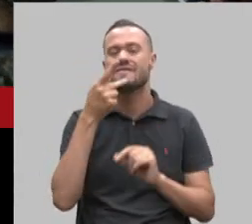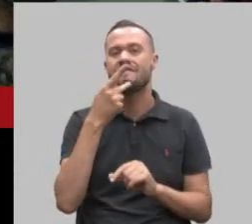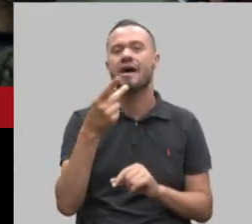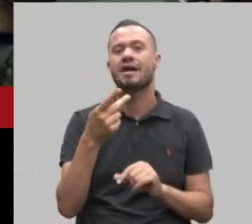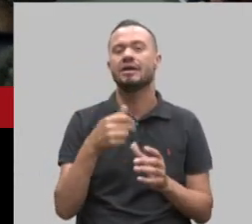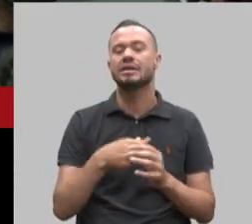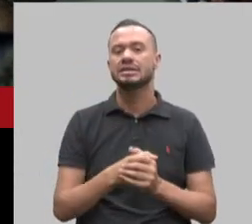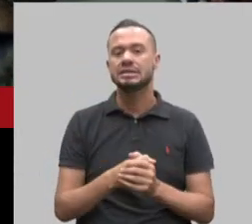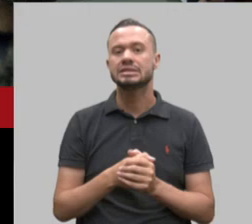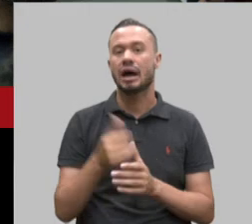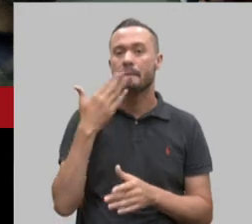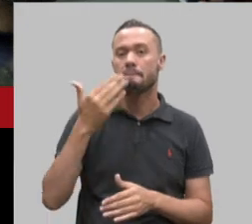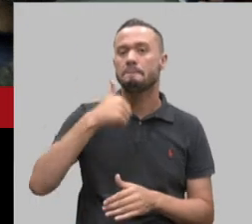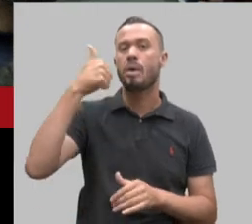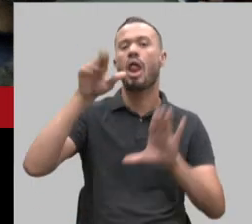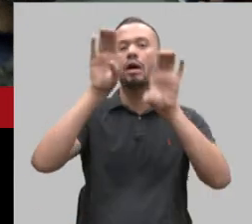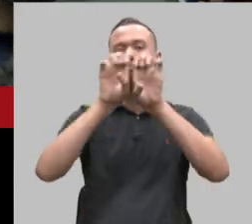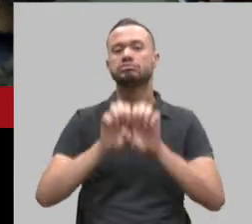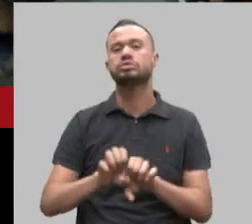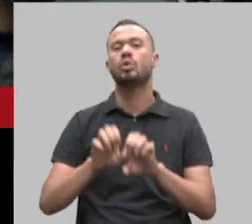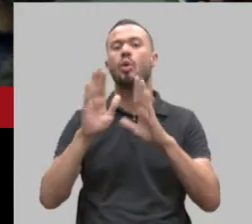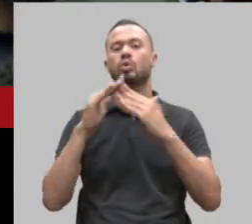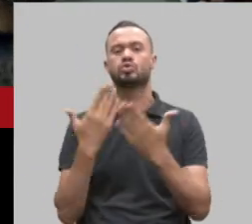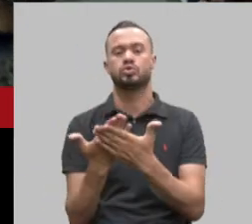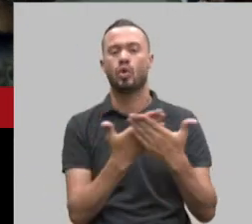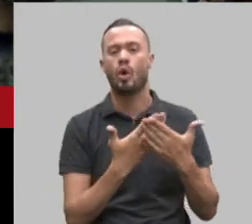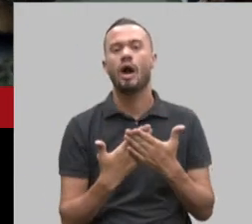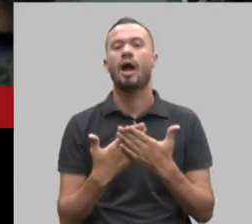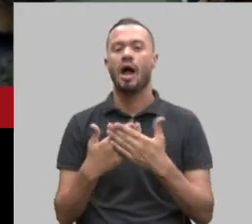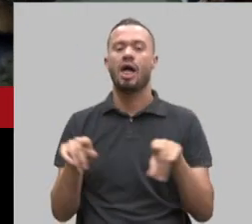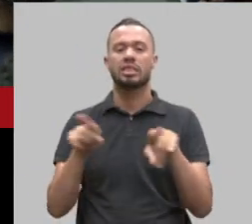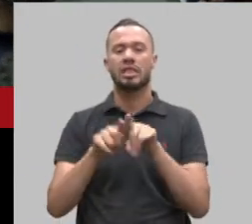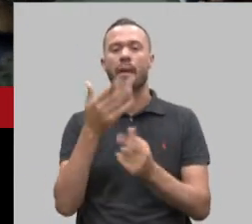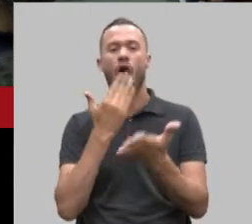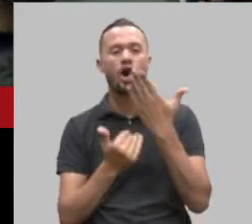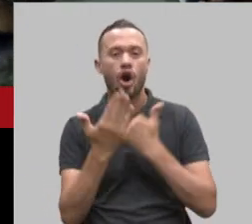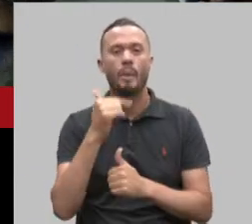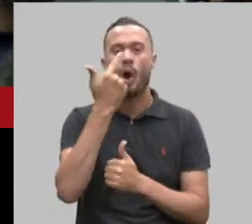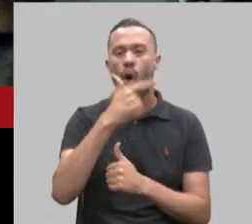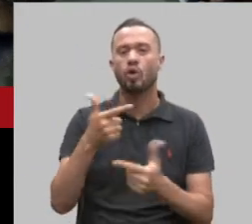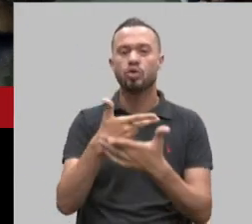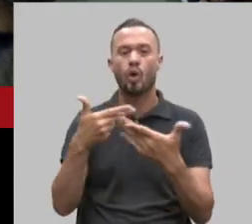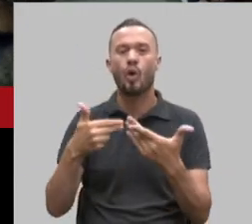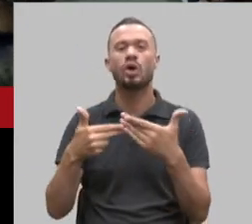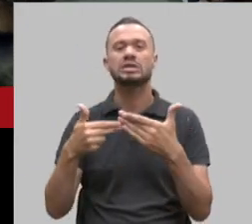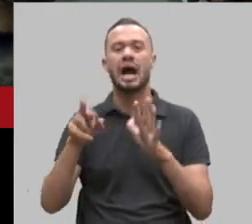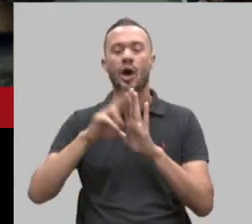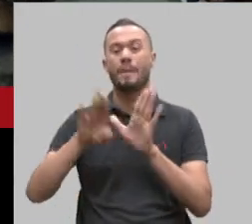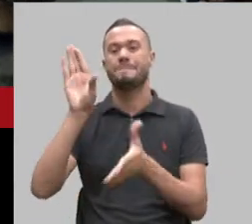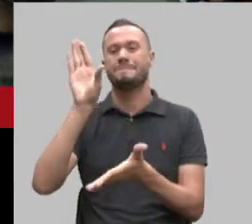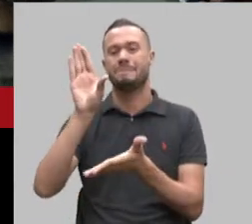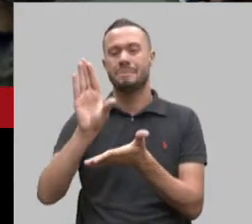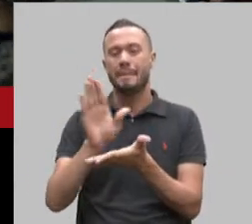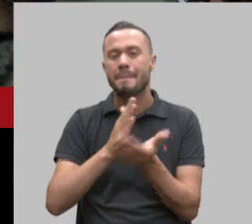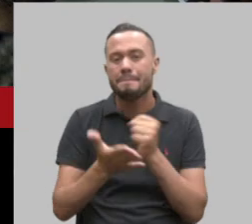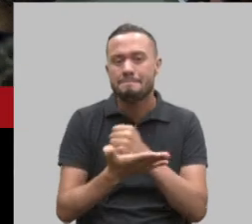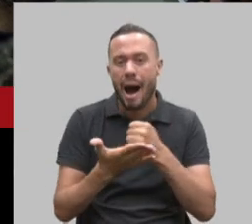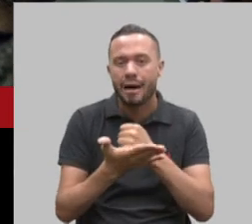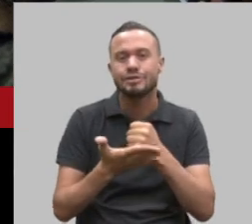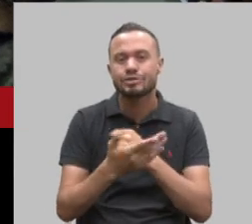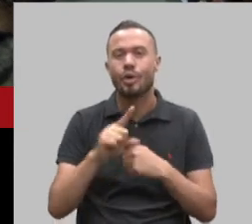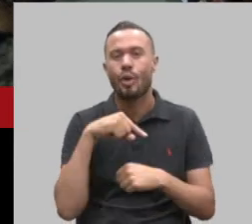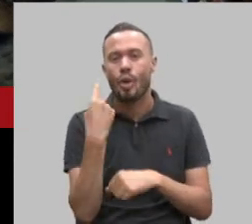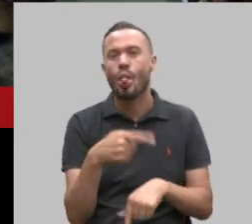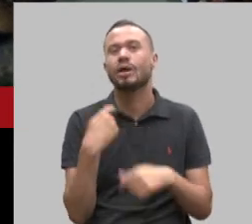melhoramento da infraestrutura escolar com alimentação e outros recursos básicos outra coisa que nós jovens merecemos precisamos